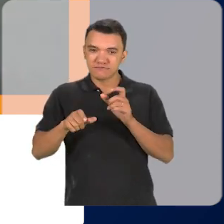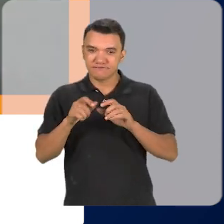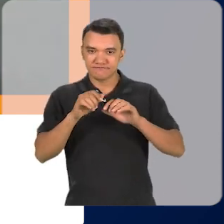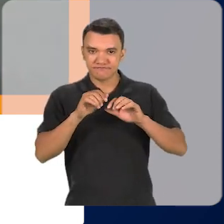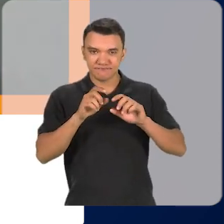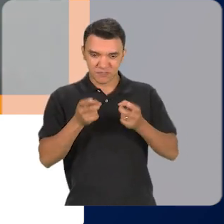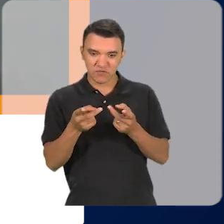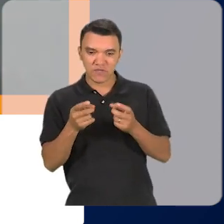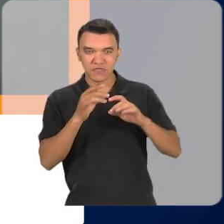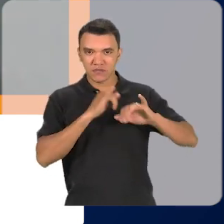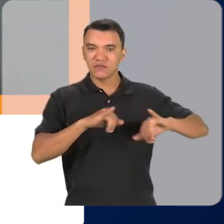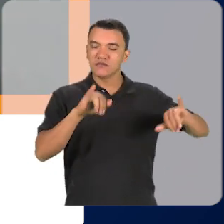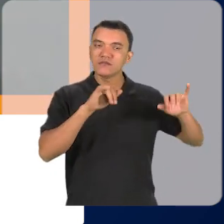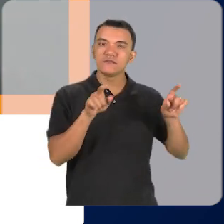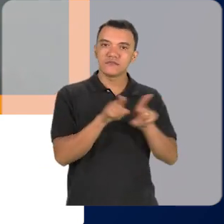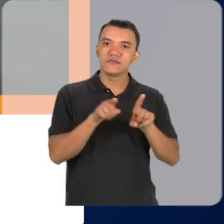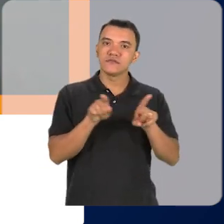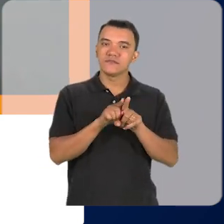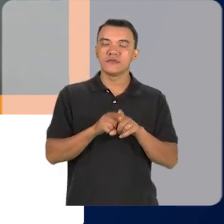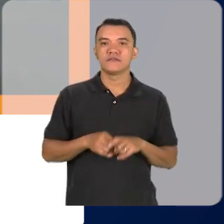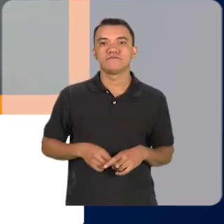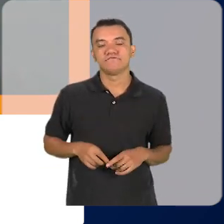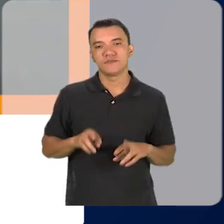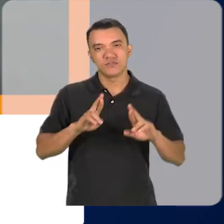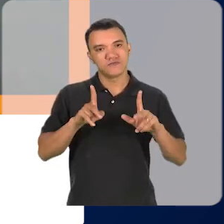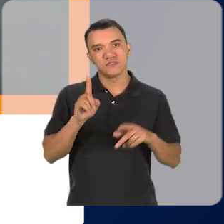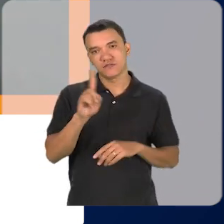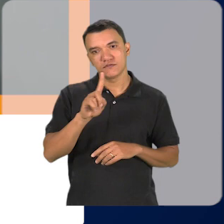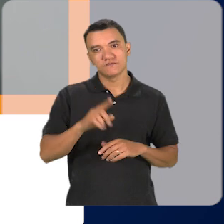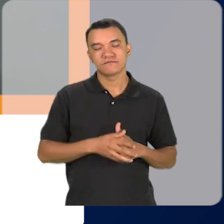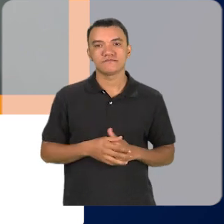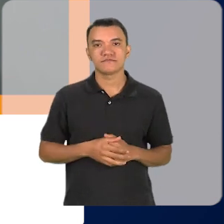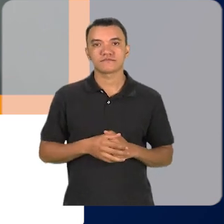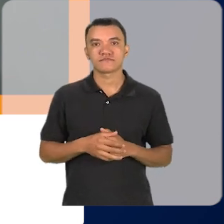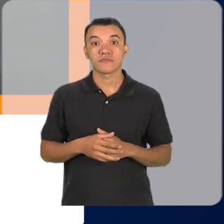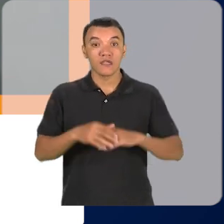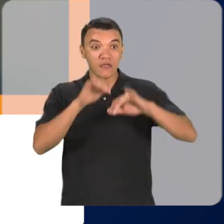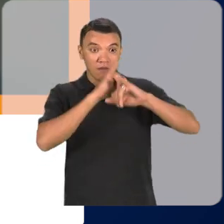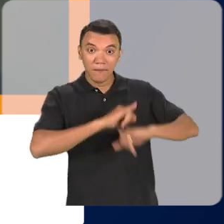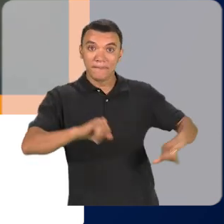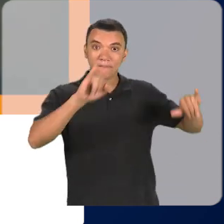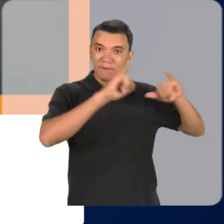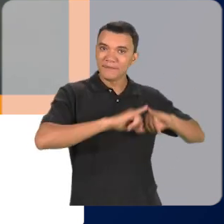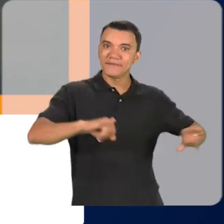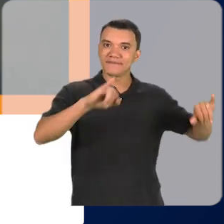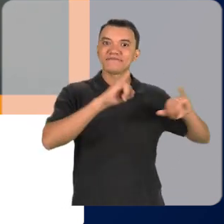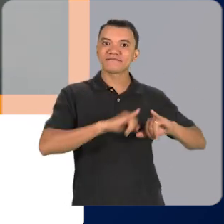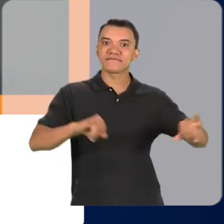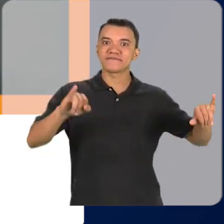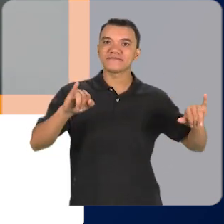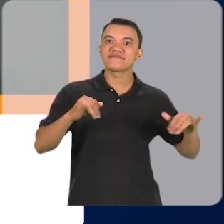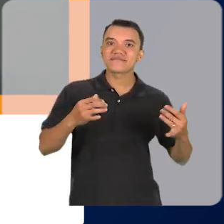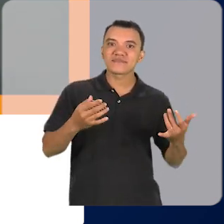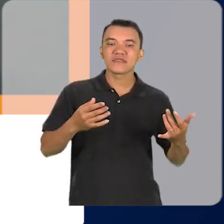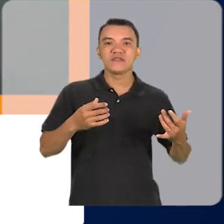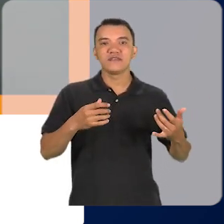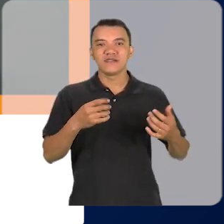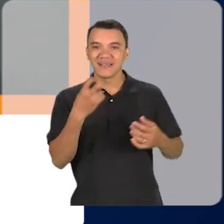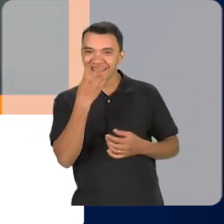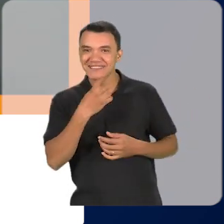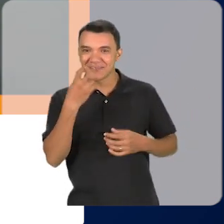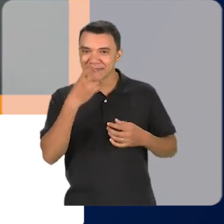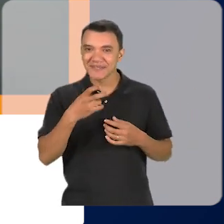diferente. Para fazer o pregão, para, né, fazer essa cantoria, normalmente eles